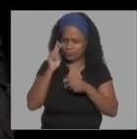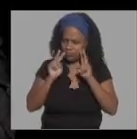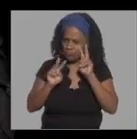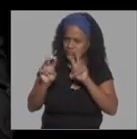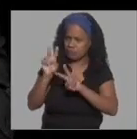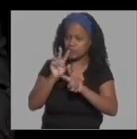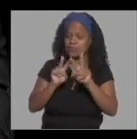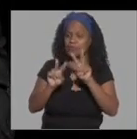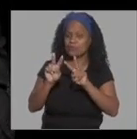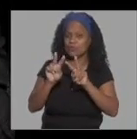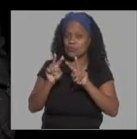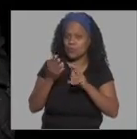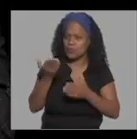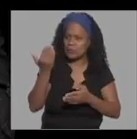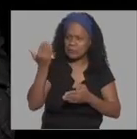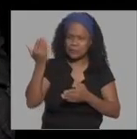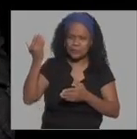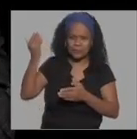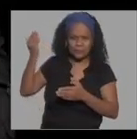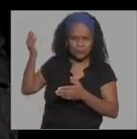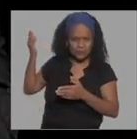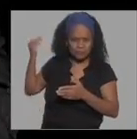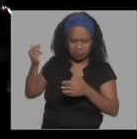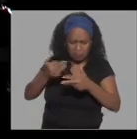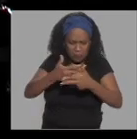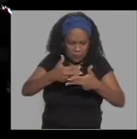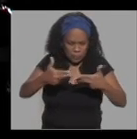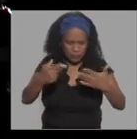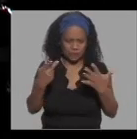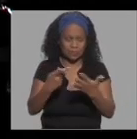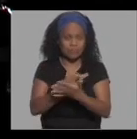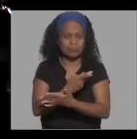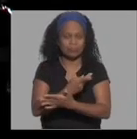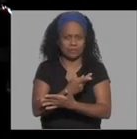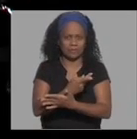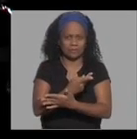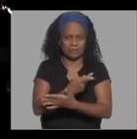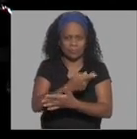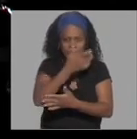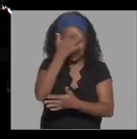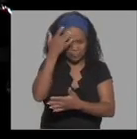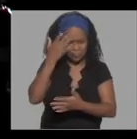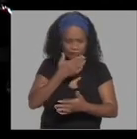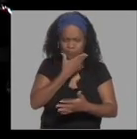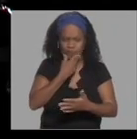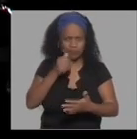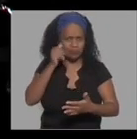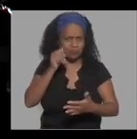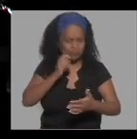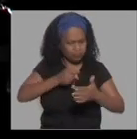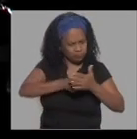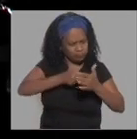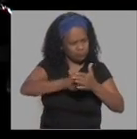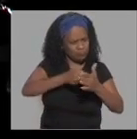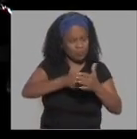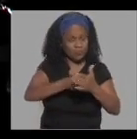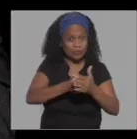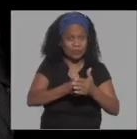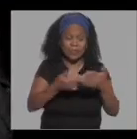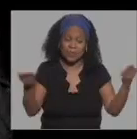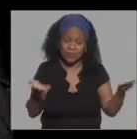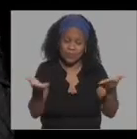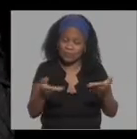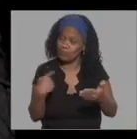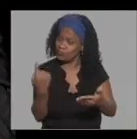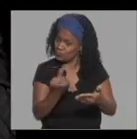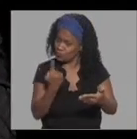olha para o passado e ver que esses heróis não especialmente luiz gama lutou por causas que até hoje a